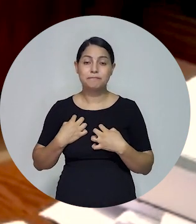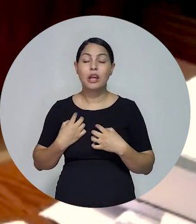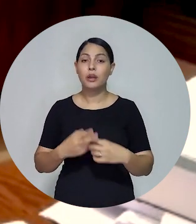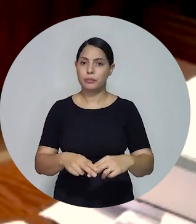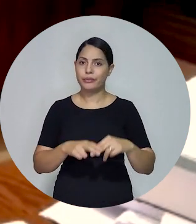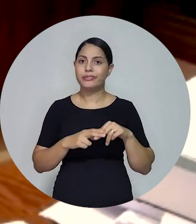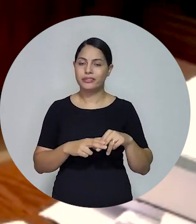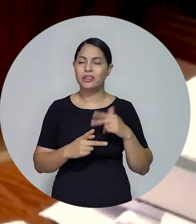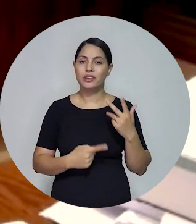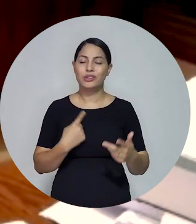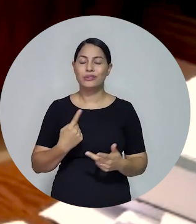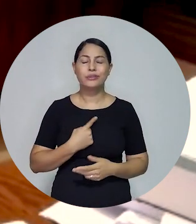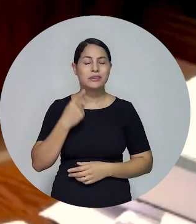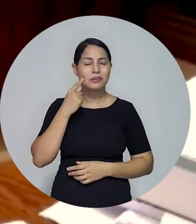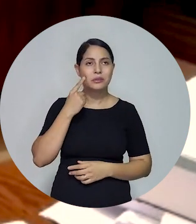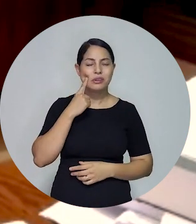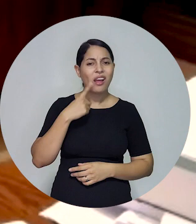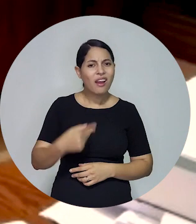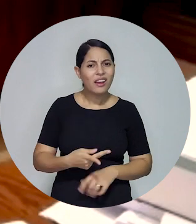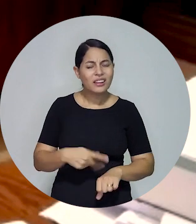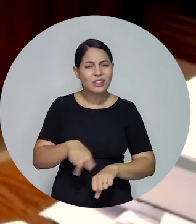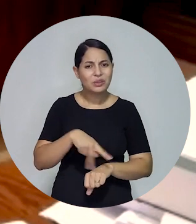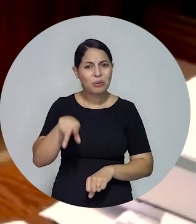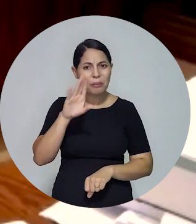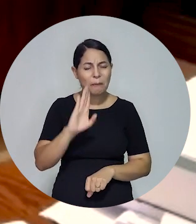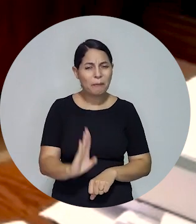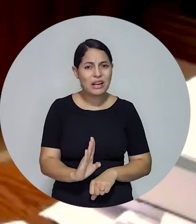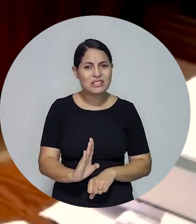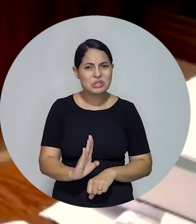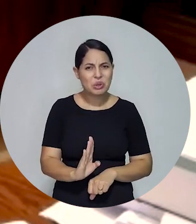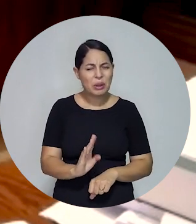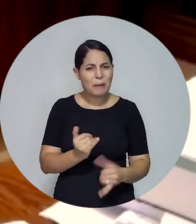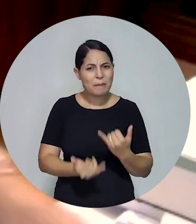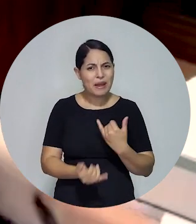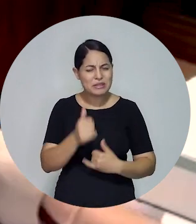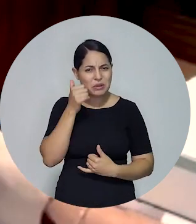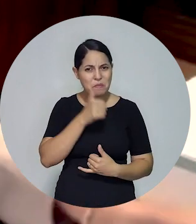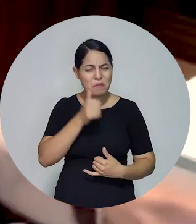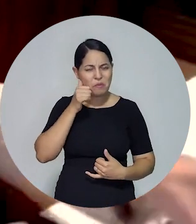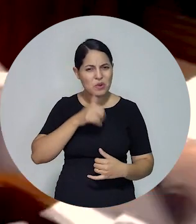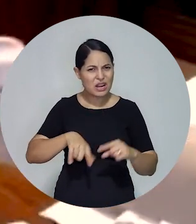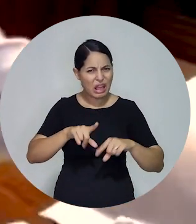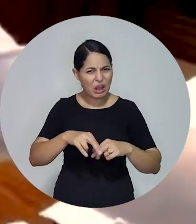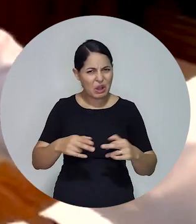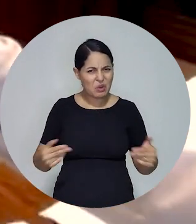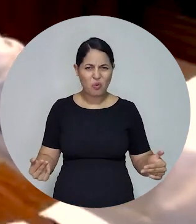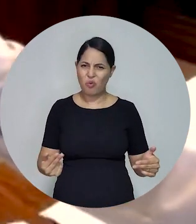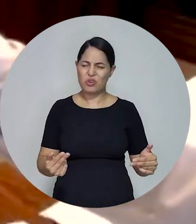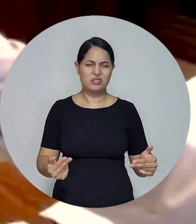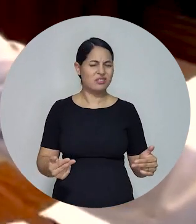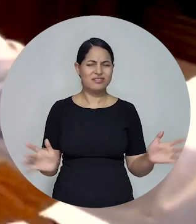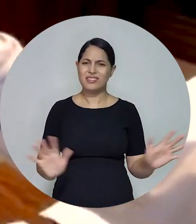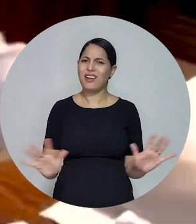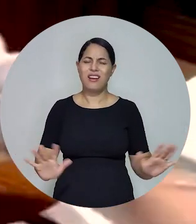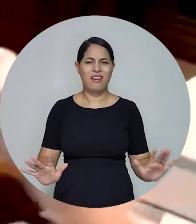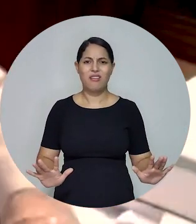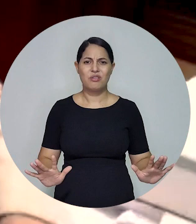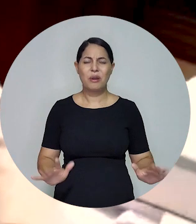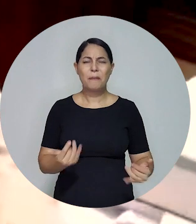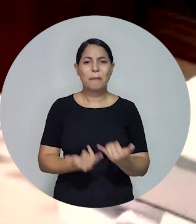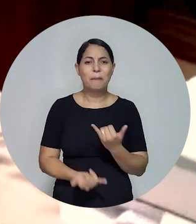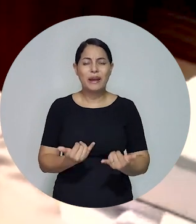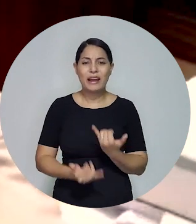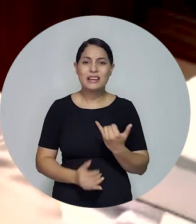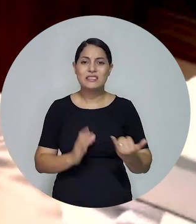forma de superar esse status de coisa no Brasil, que é de uma baixa presença feminina na política, um